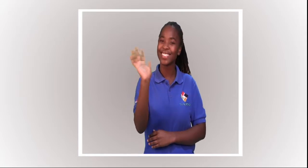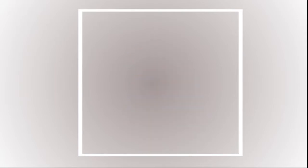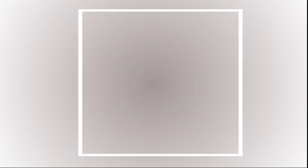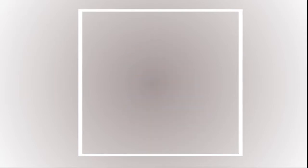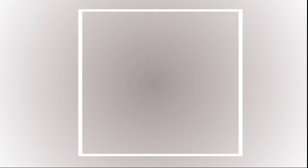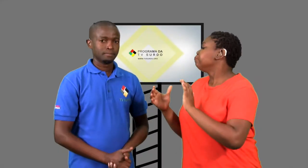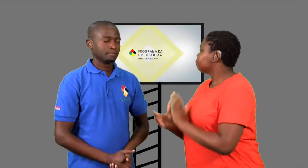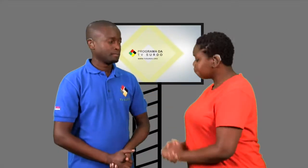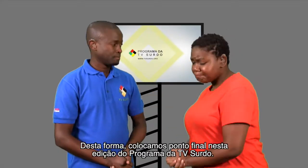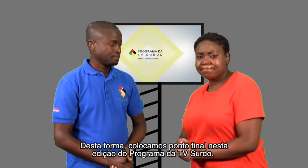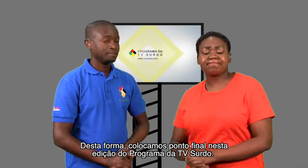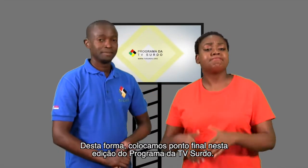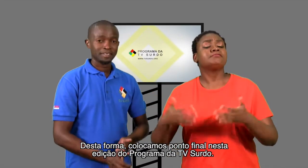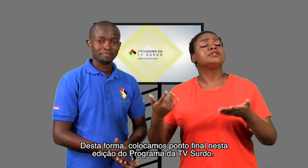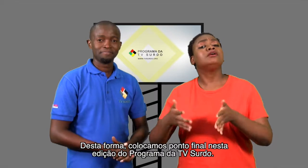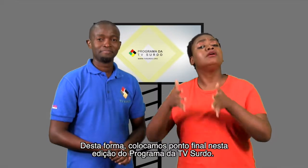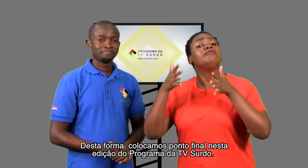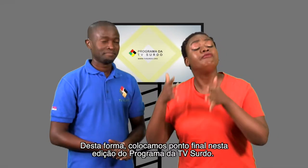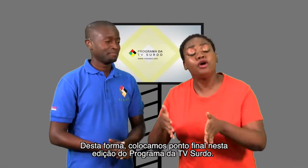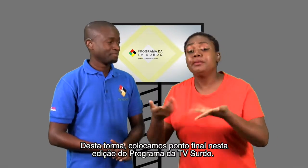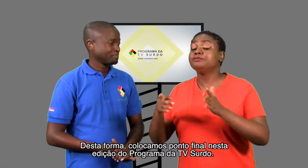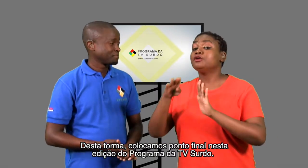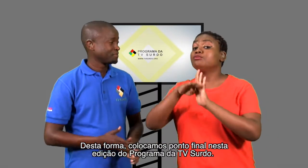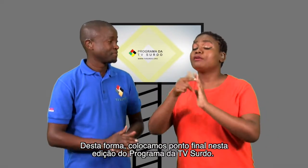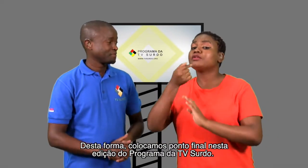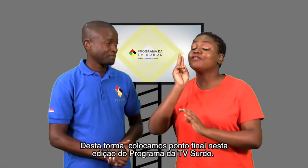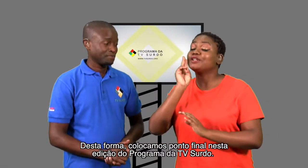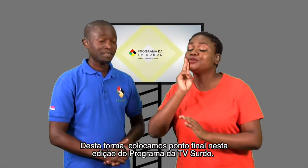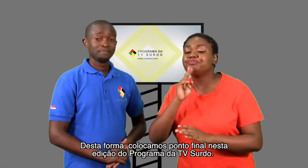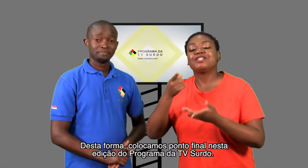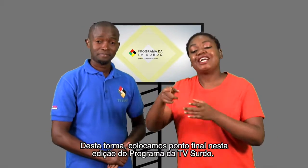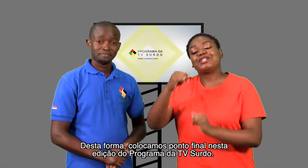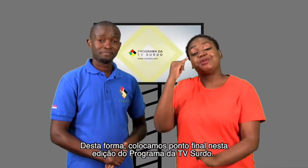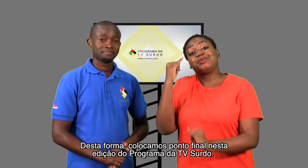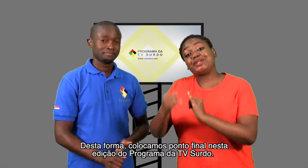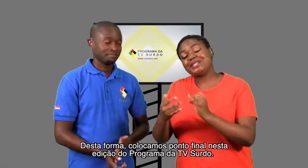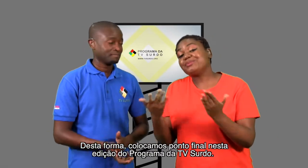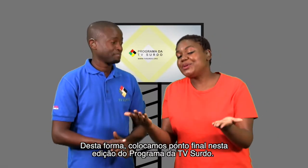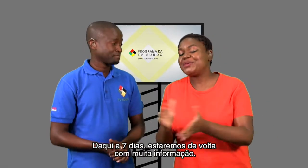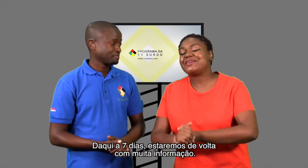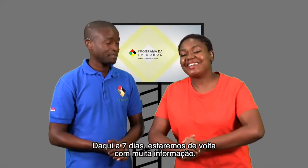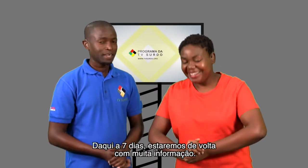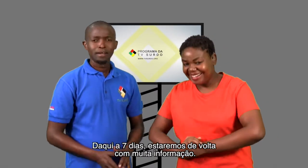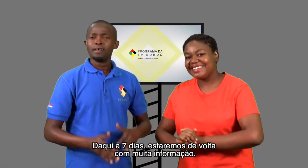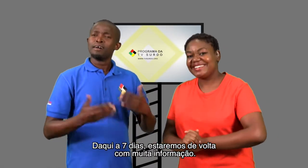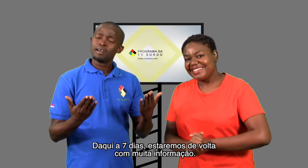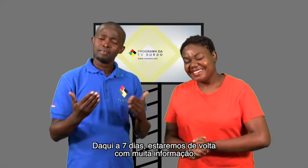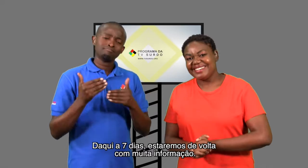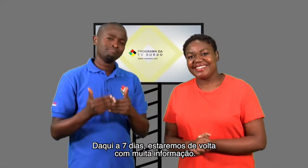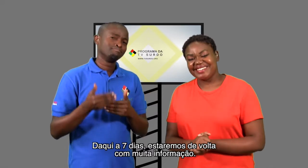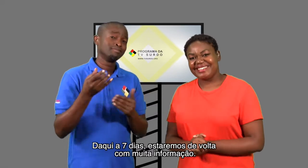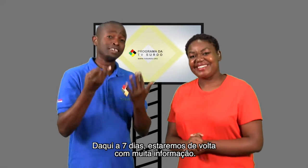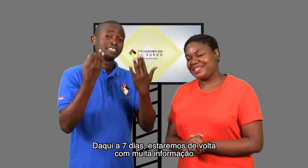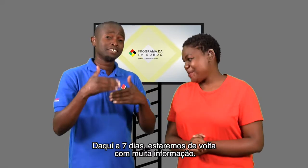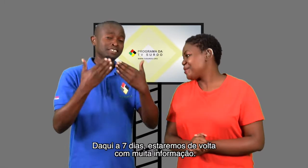programa Desta forma Colocamos ponto final Nesta edição Do programa Da TV Sur Daqui A